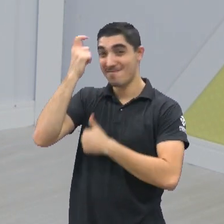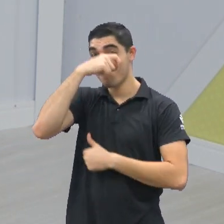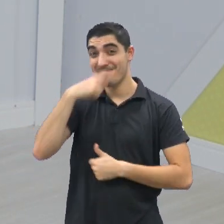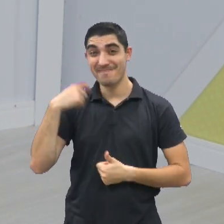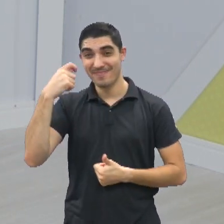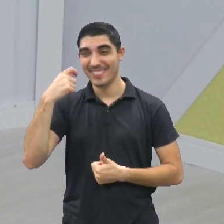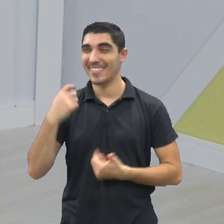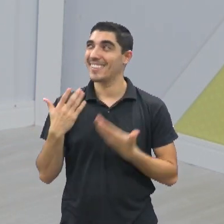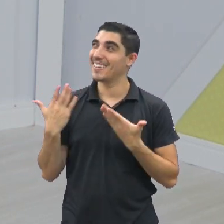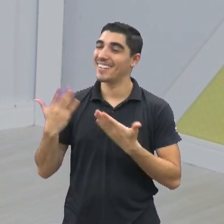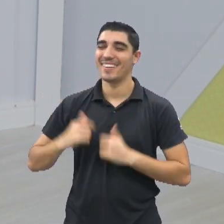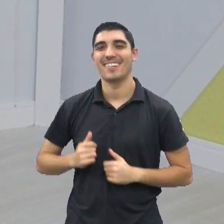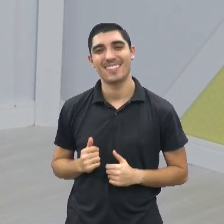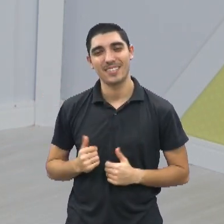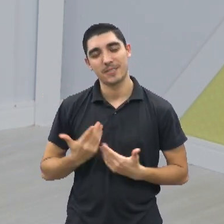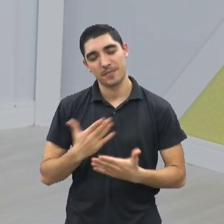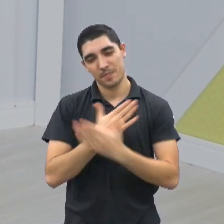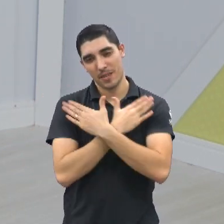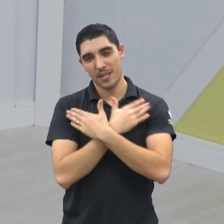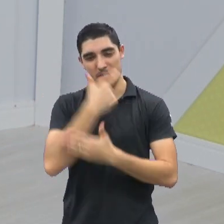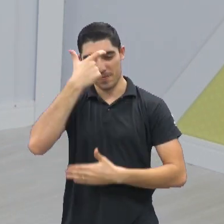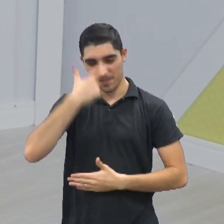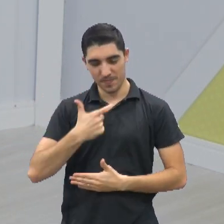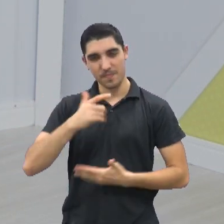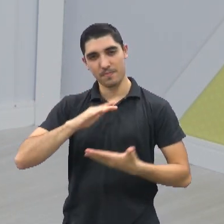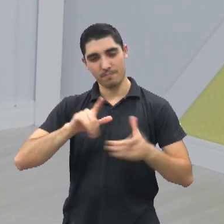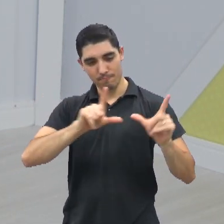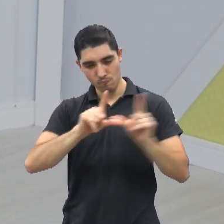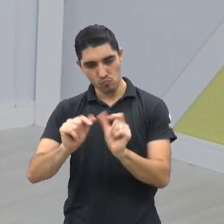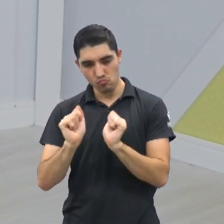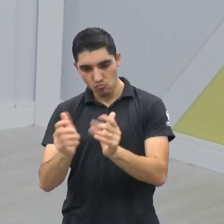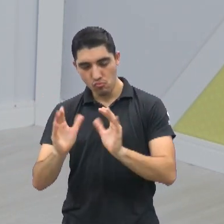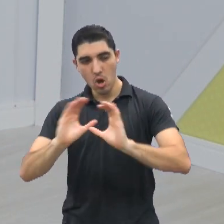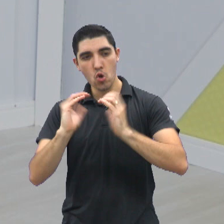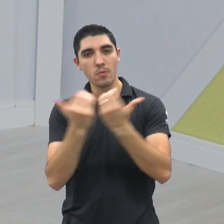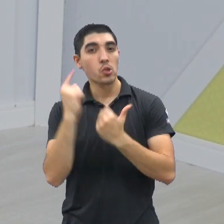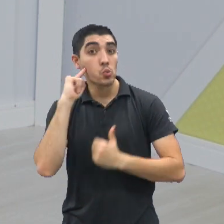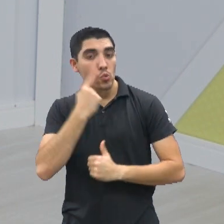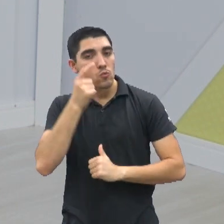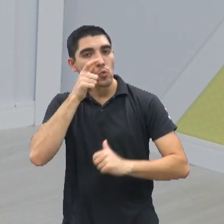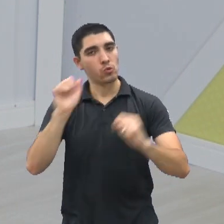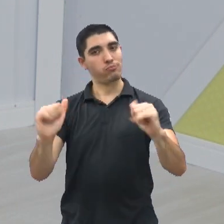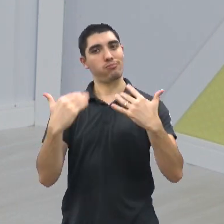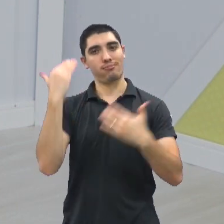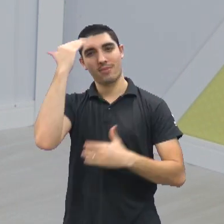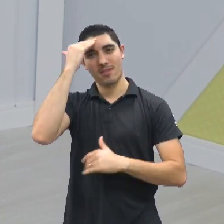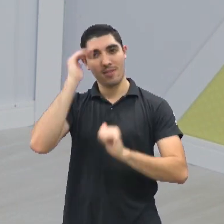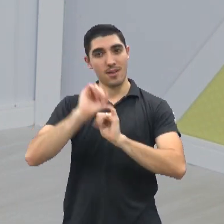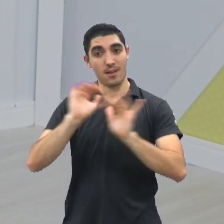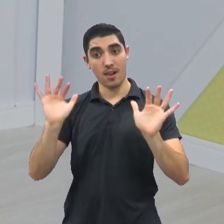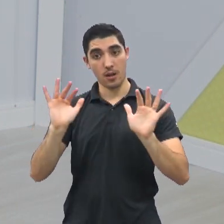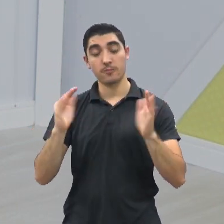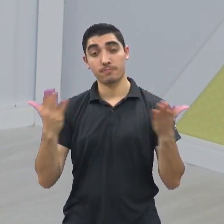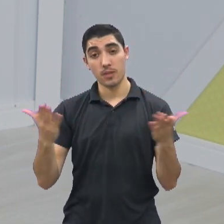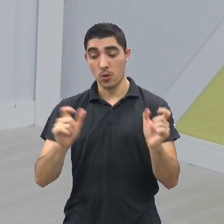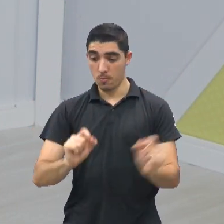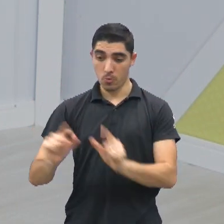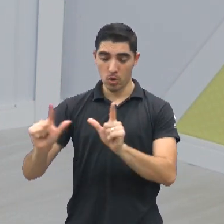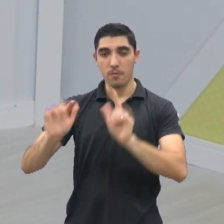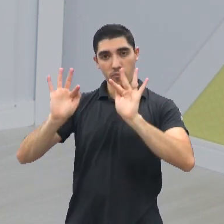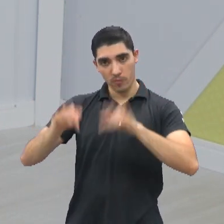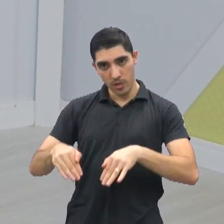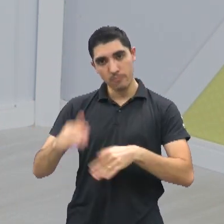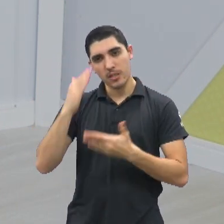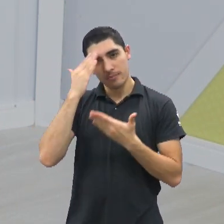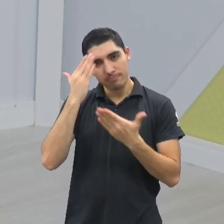Que beleza Tá bom Grande abraço Luizão sempre levando a informação pra comunidade suida que acompanha o nosso hora do Sporte a gente vai chegando ao final do programa de hoje